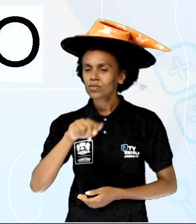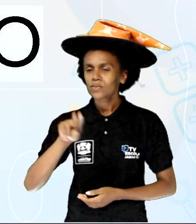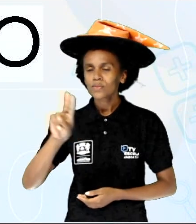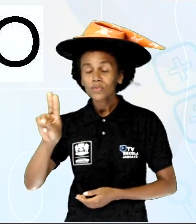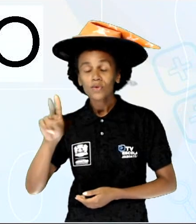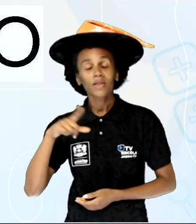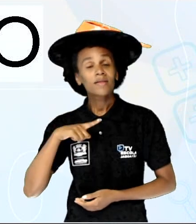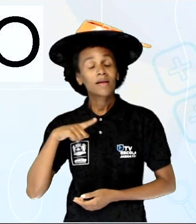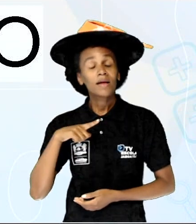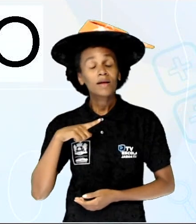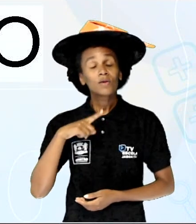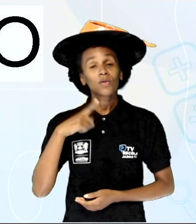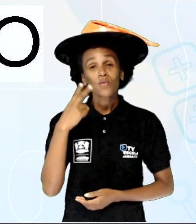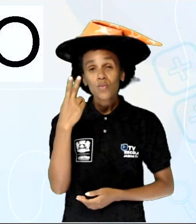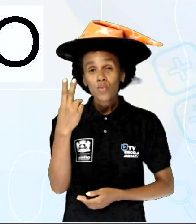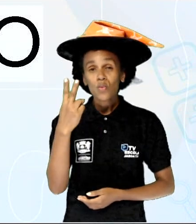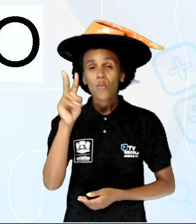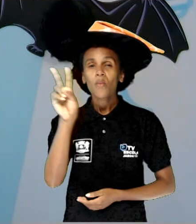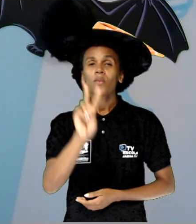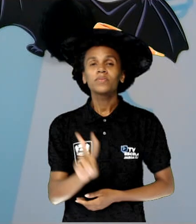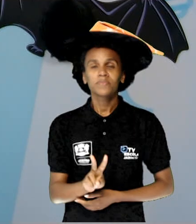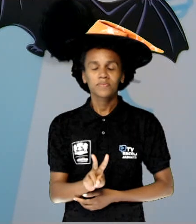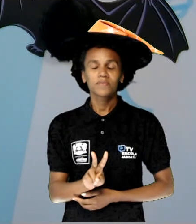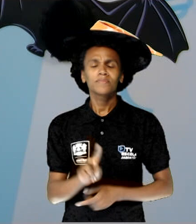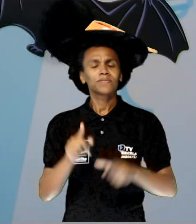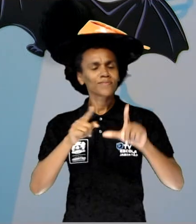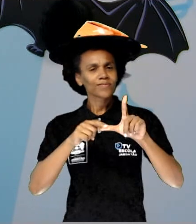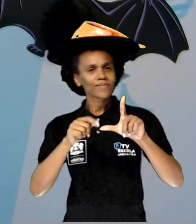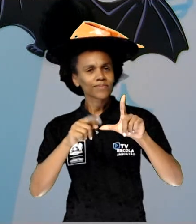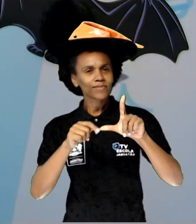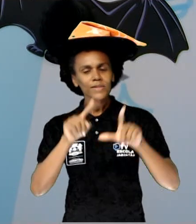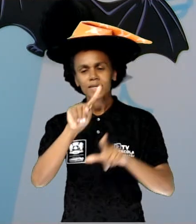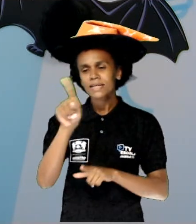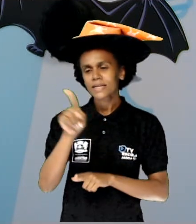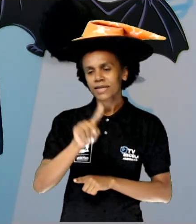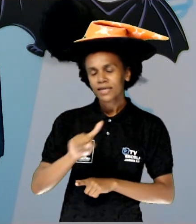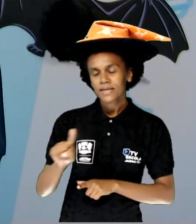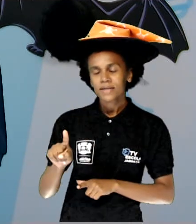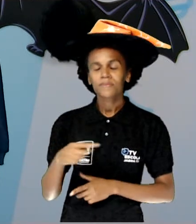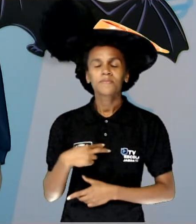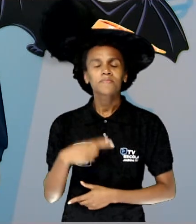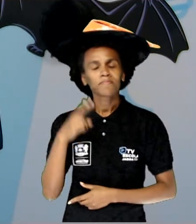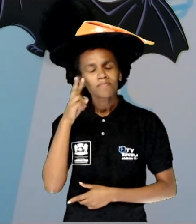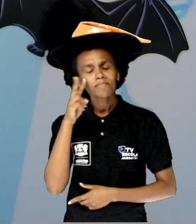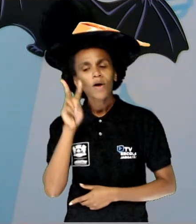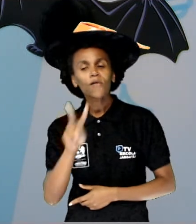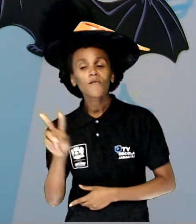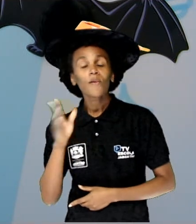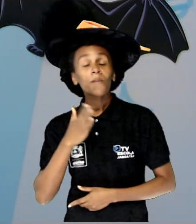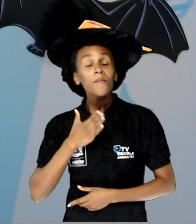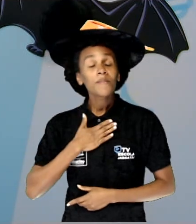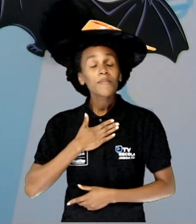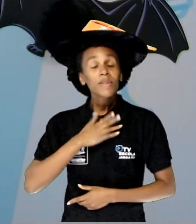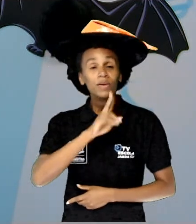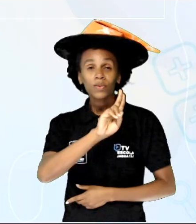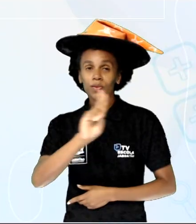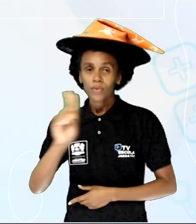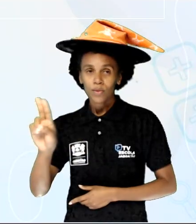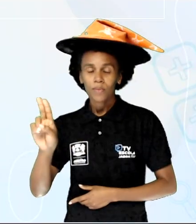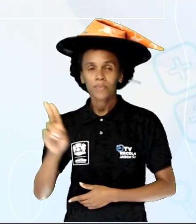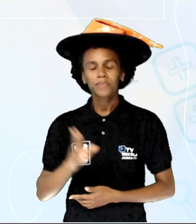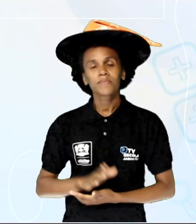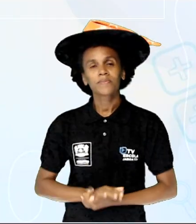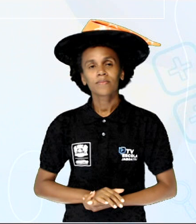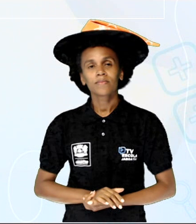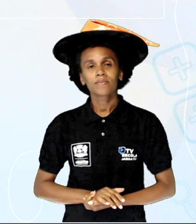bom vamos agora observar um meu nome vejam aí também vamos comparar